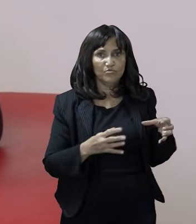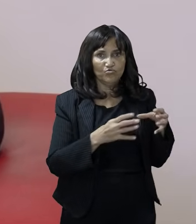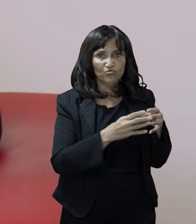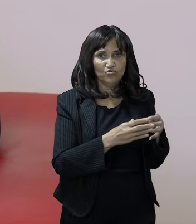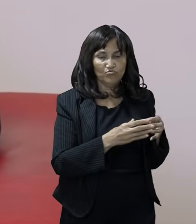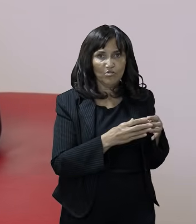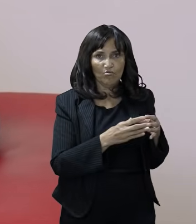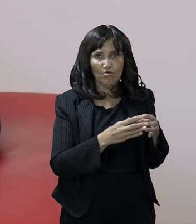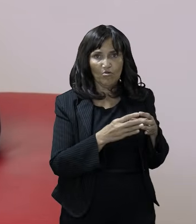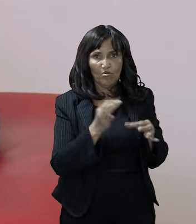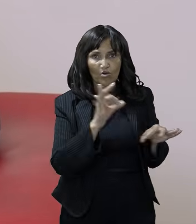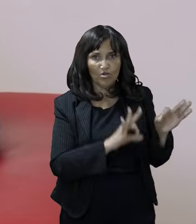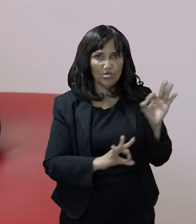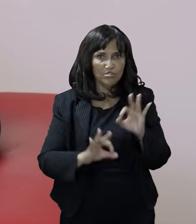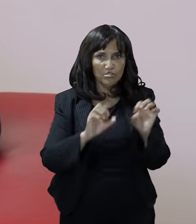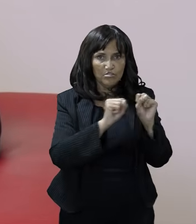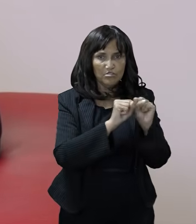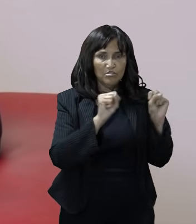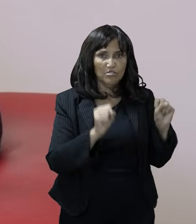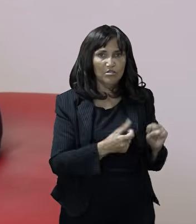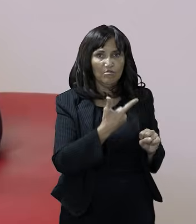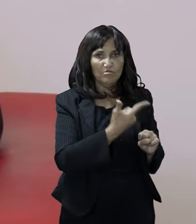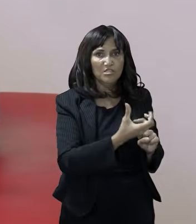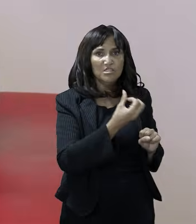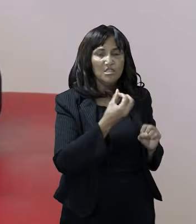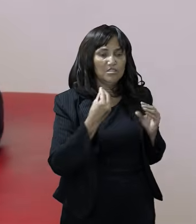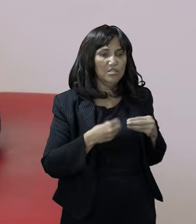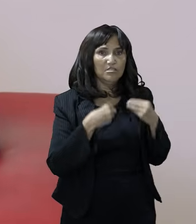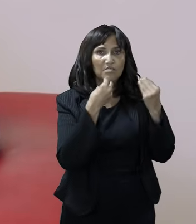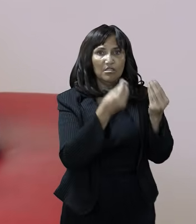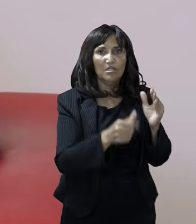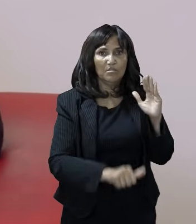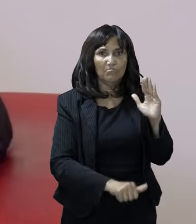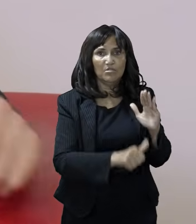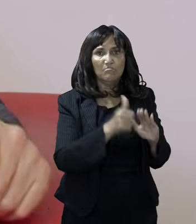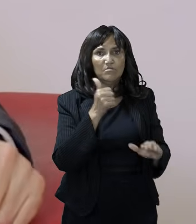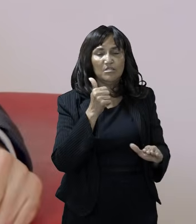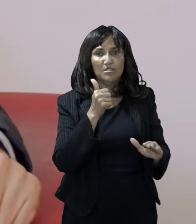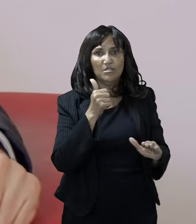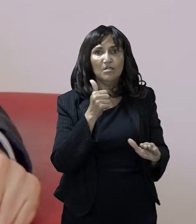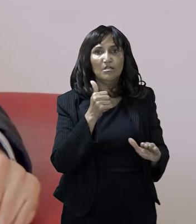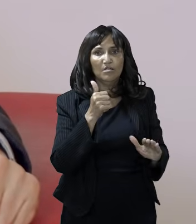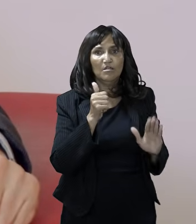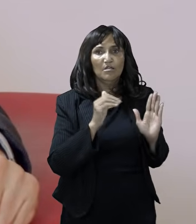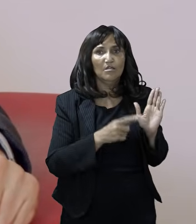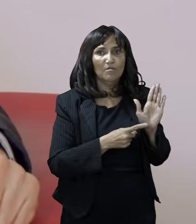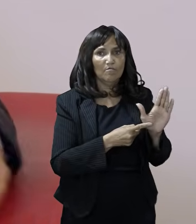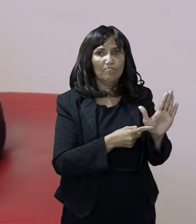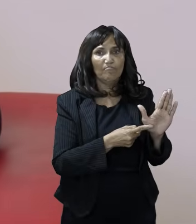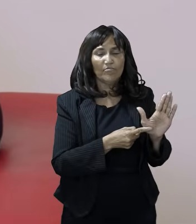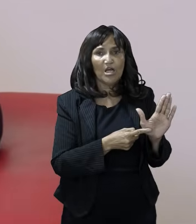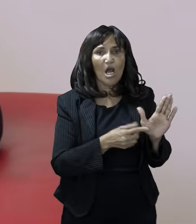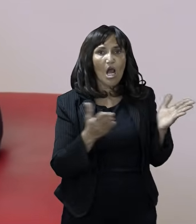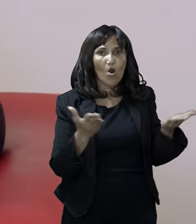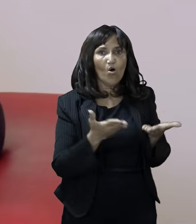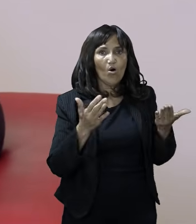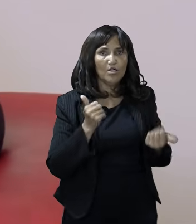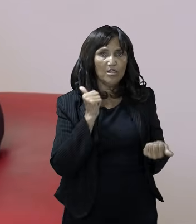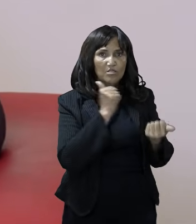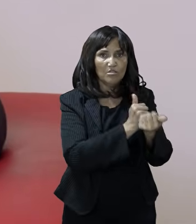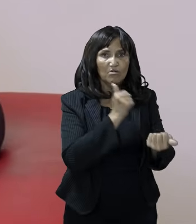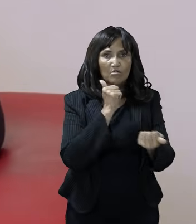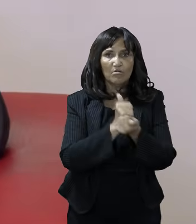esses temas, dia 26 eles entregaram a primeira versão. Então agora está na fase de contribuição. Todos aqueles que